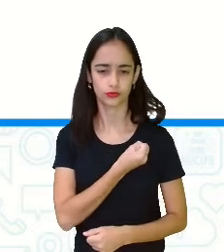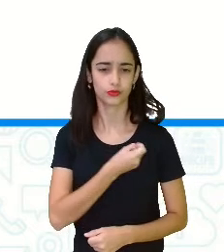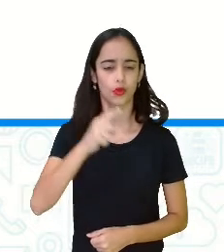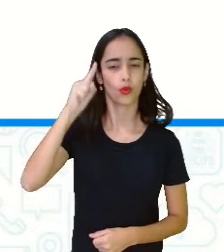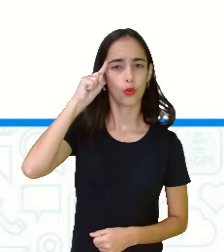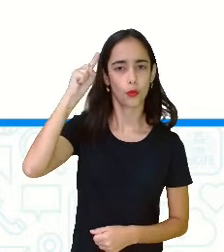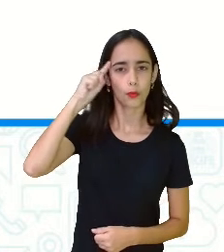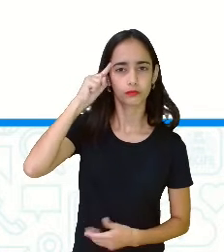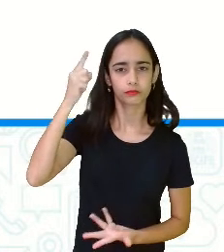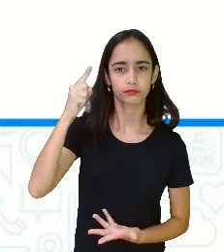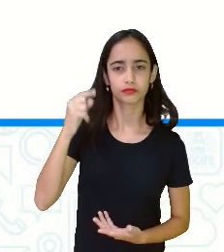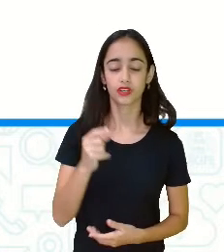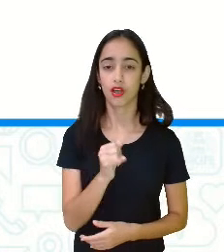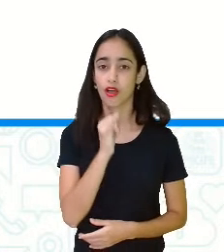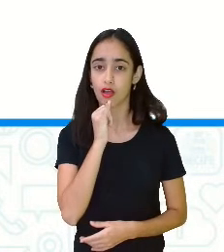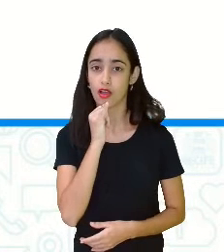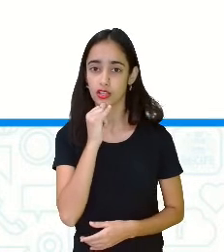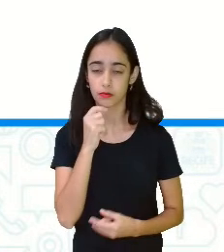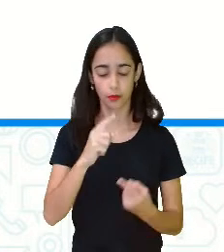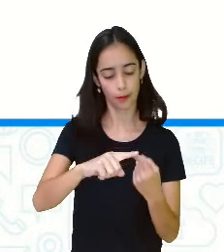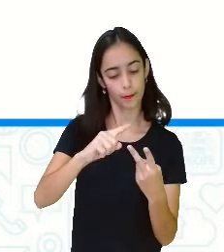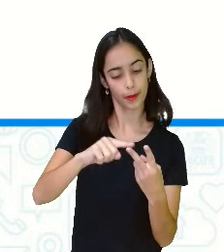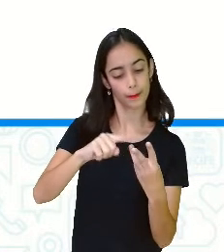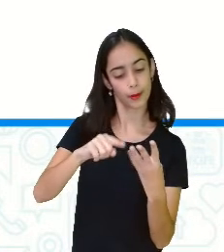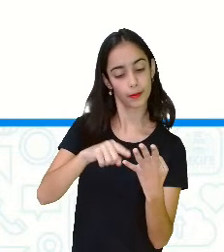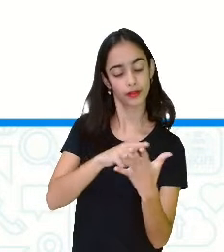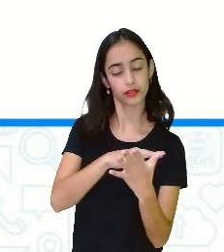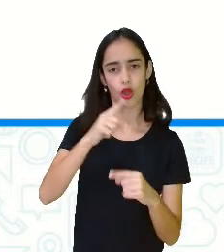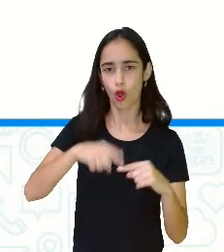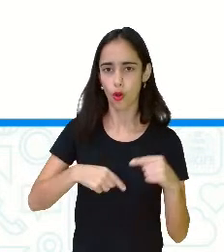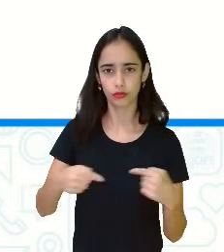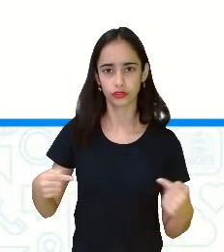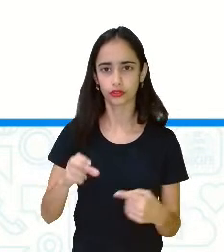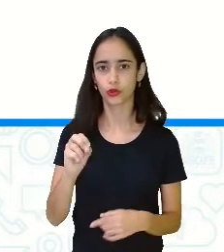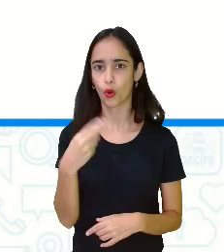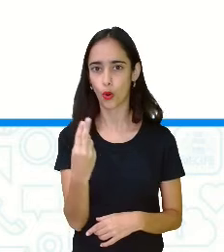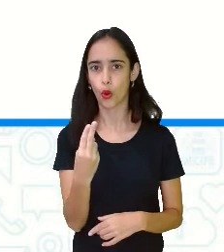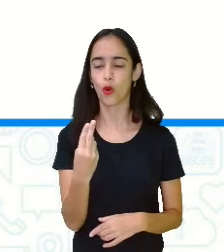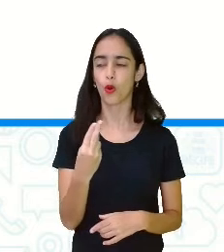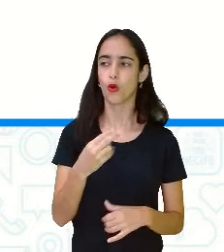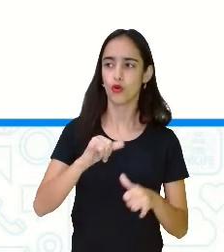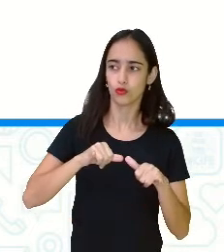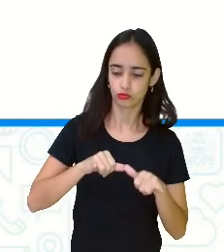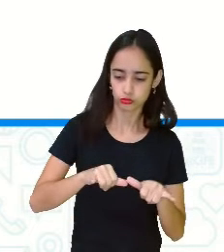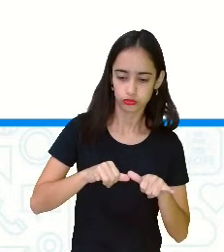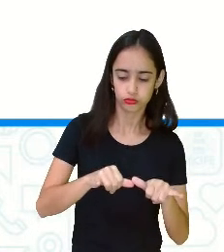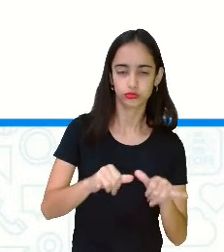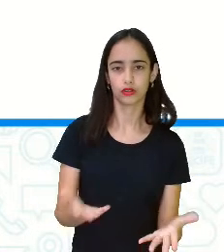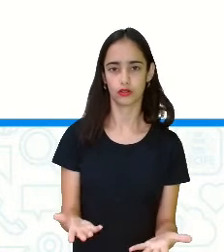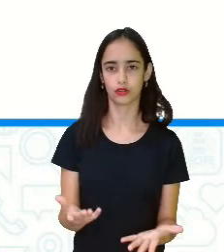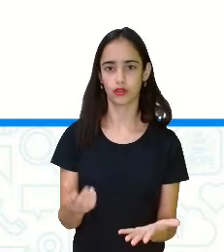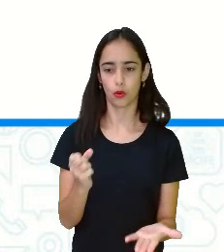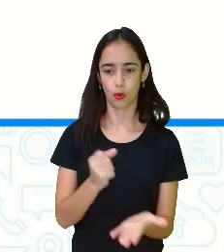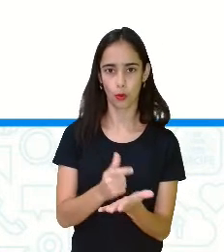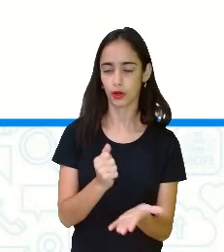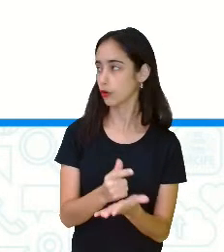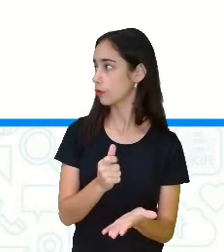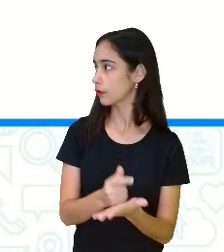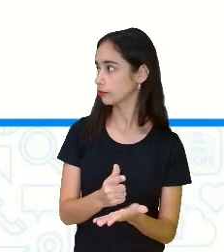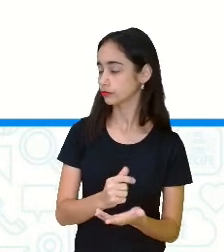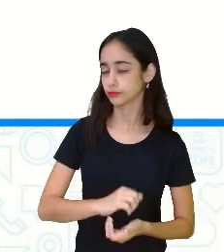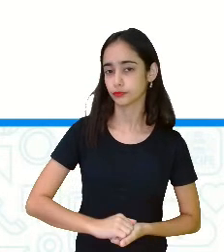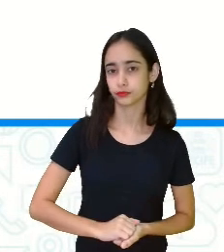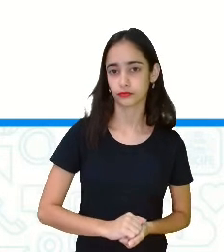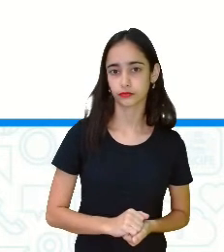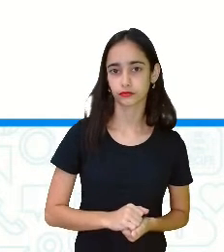para contar objetos ou durante as compras. Eu sempre trago essa questão de compras porque a gente utiliza